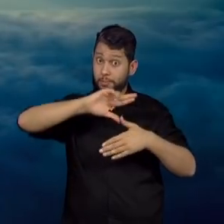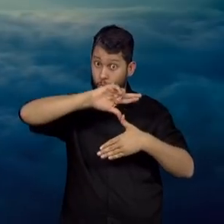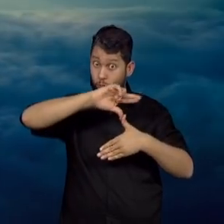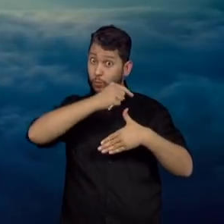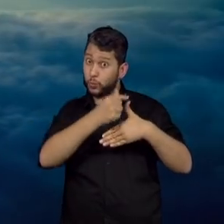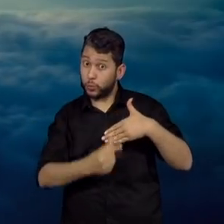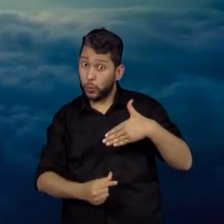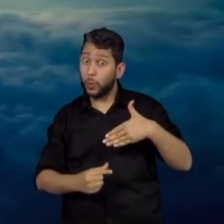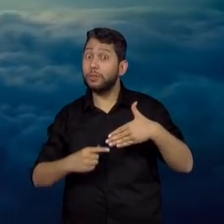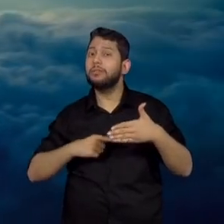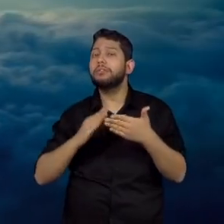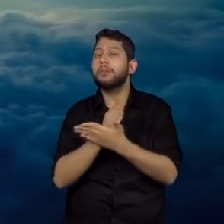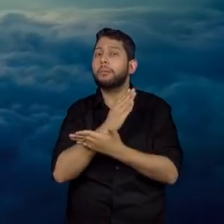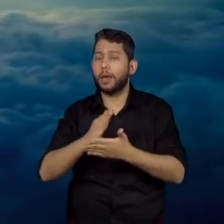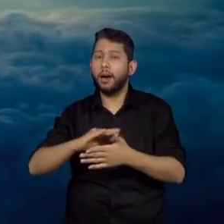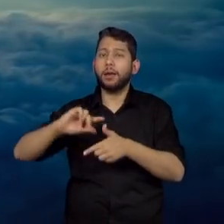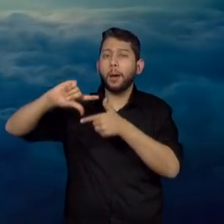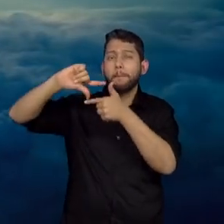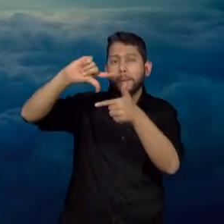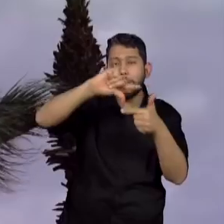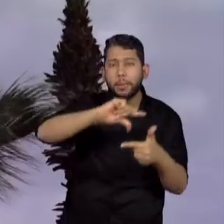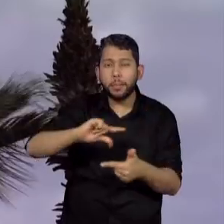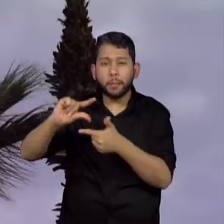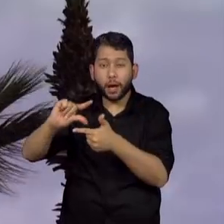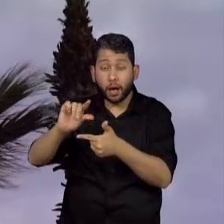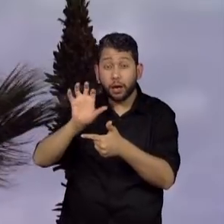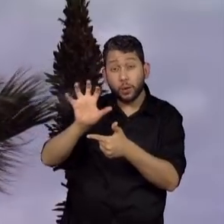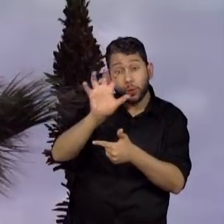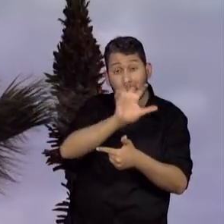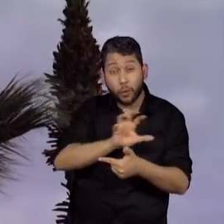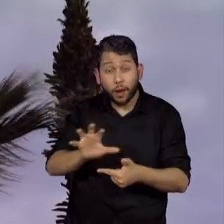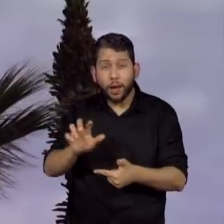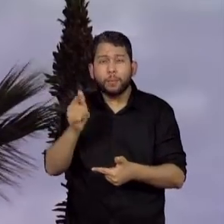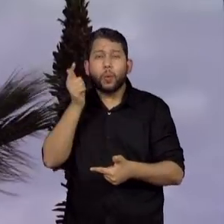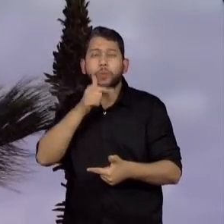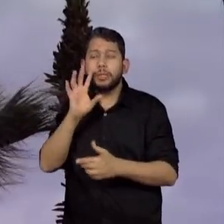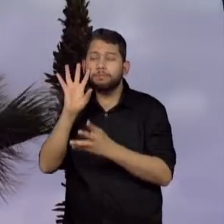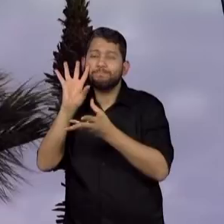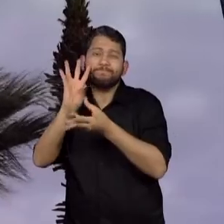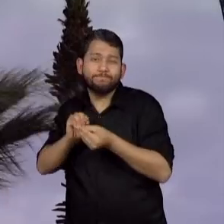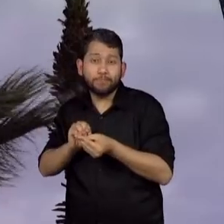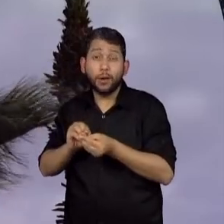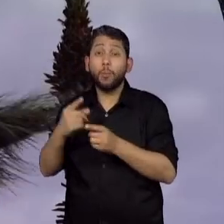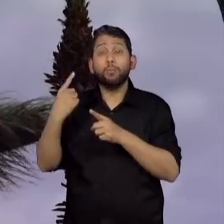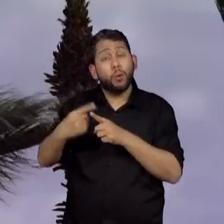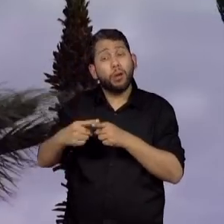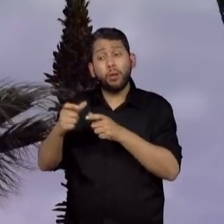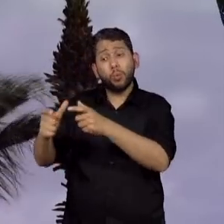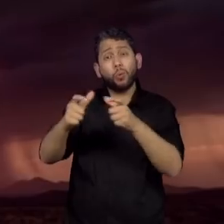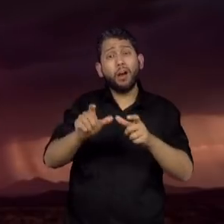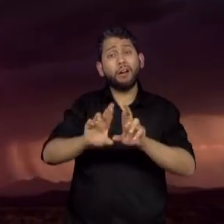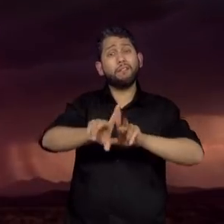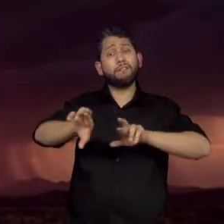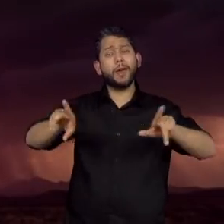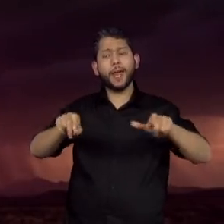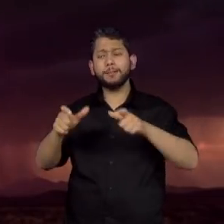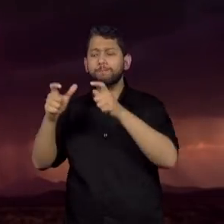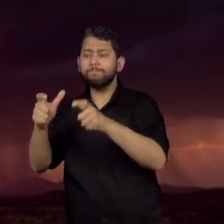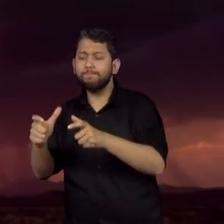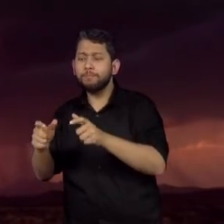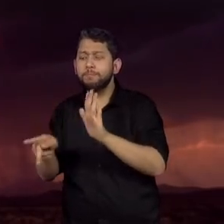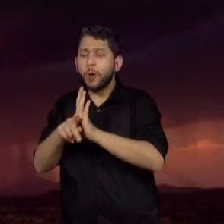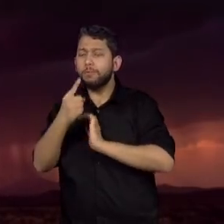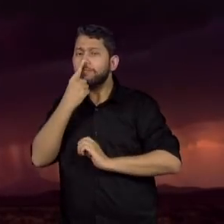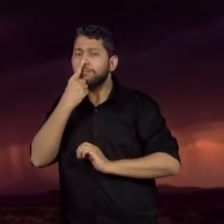foi dividida em 7 sub-regiões para detalhar as características climáticas locais.